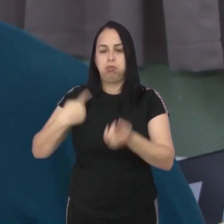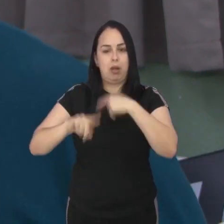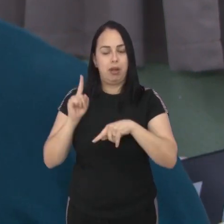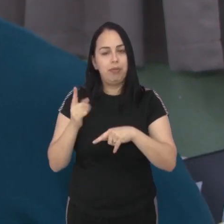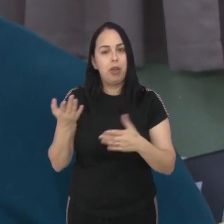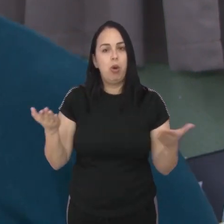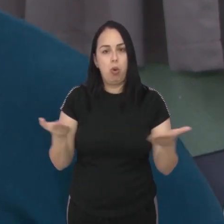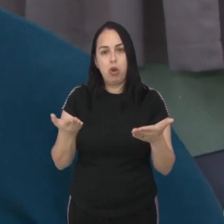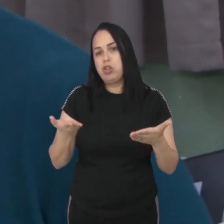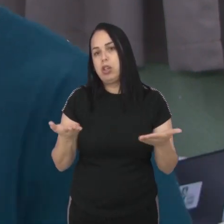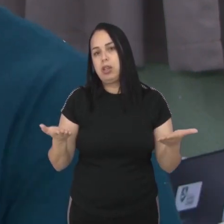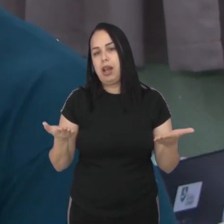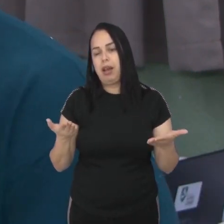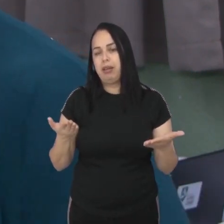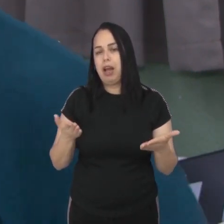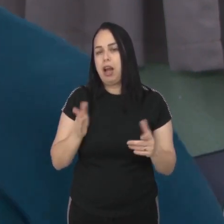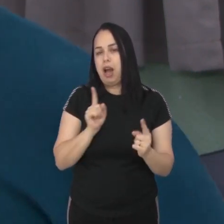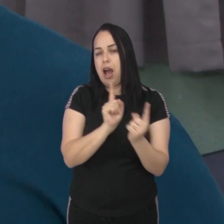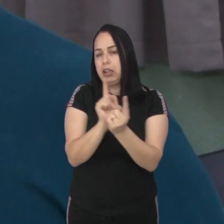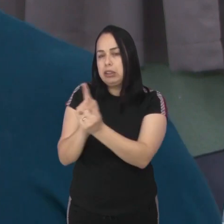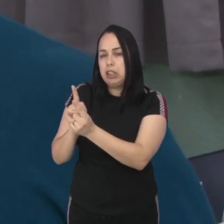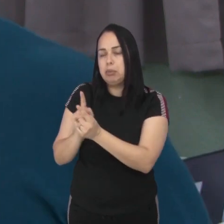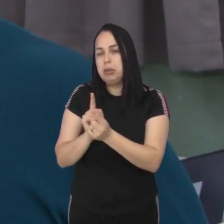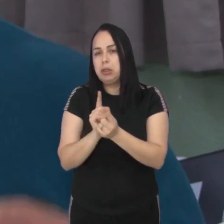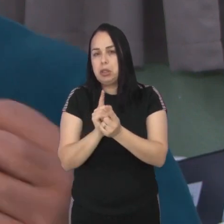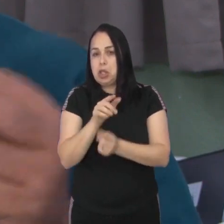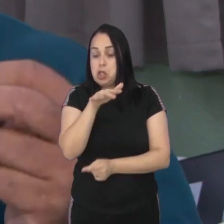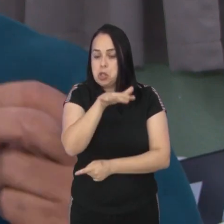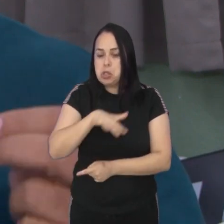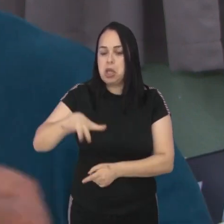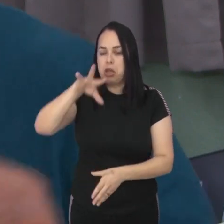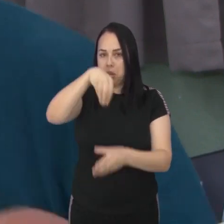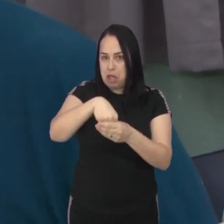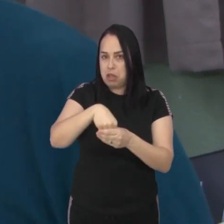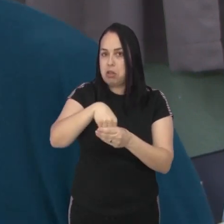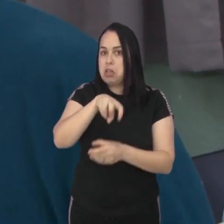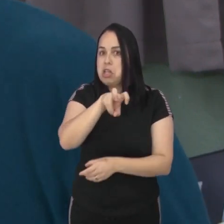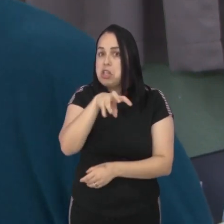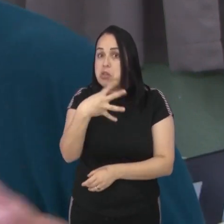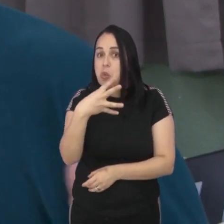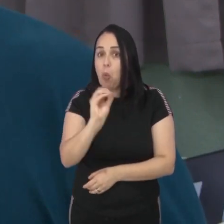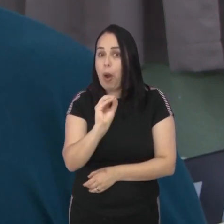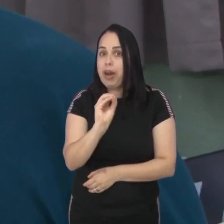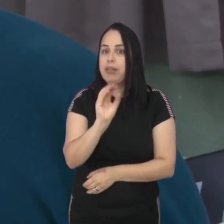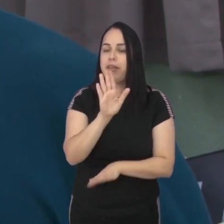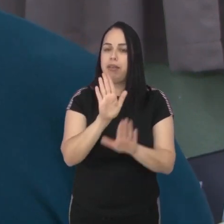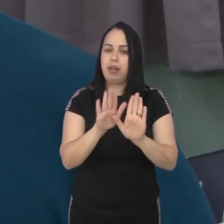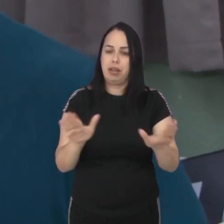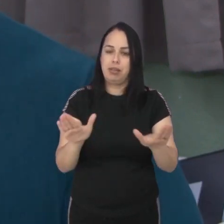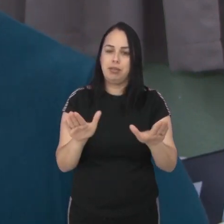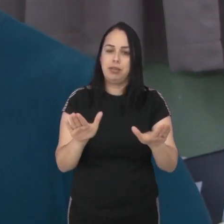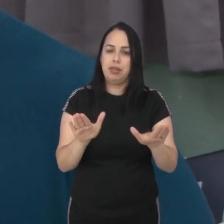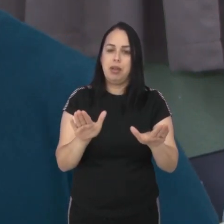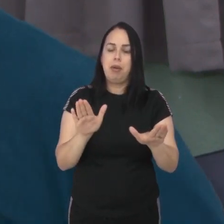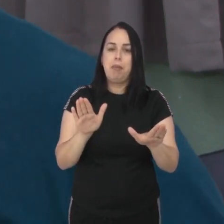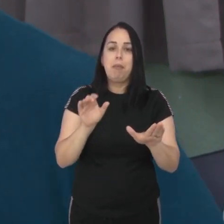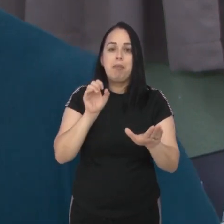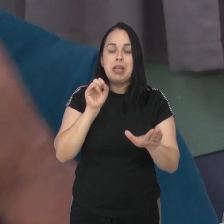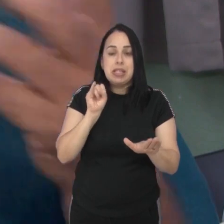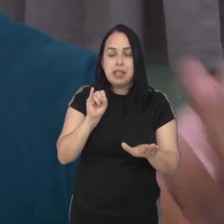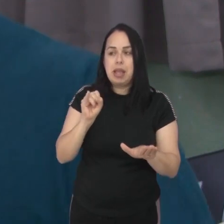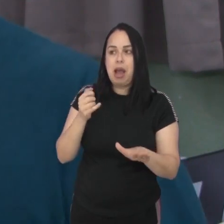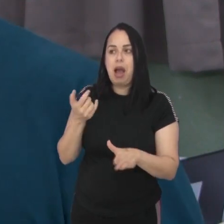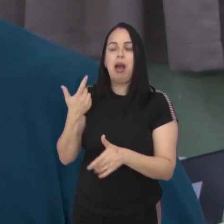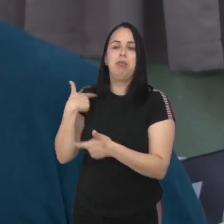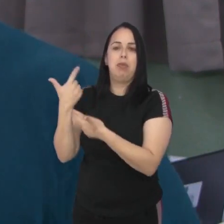muito grande. Veja, hoje a gente atende só no Instituto 540 crianças. Quando a gente fala